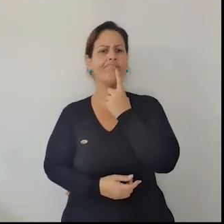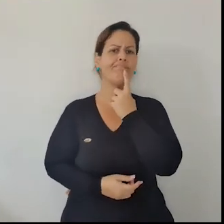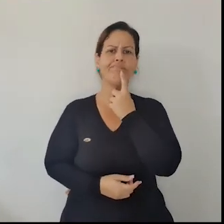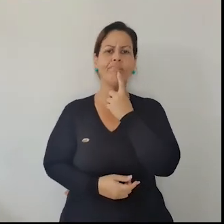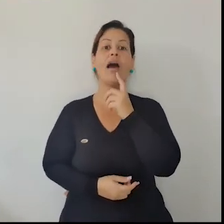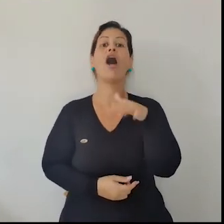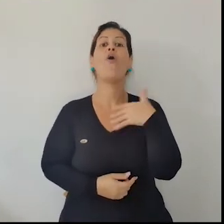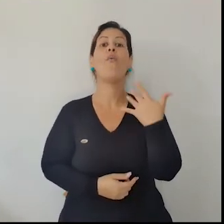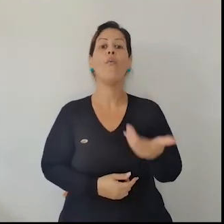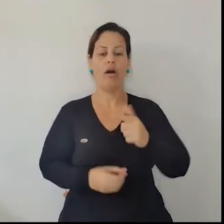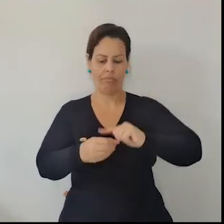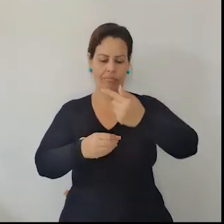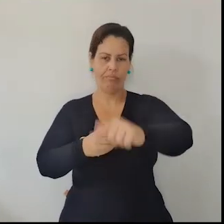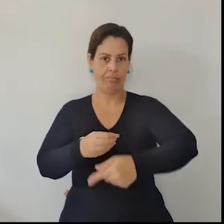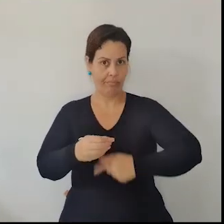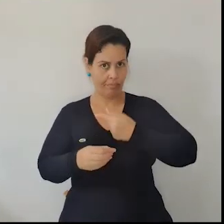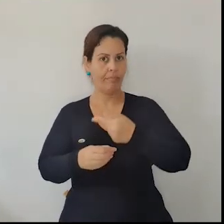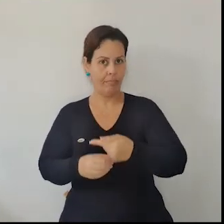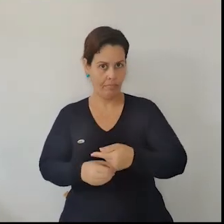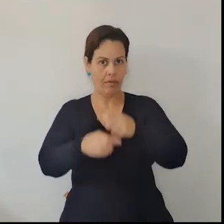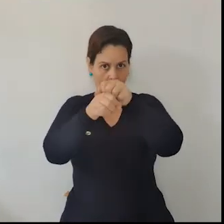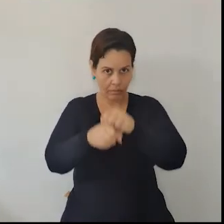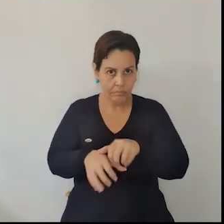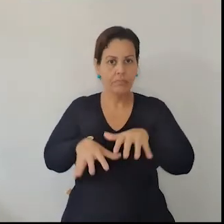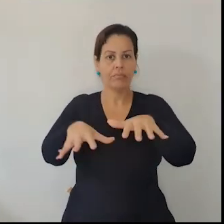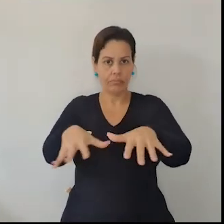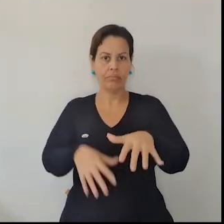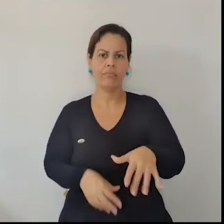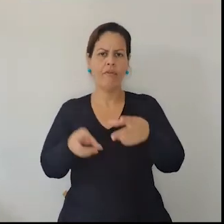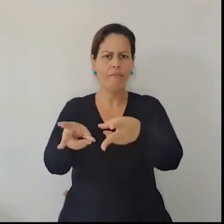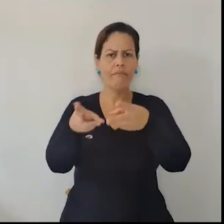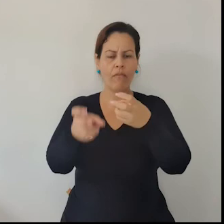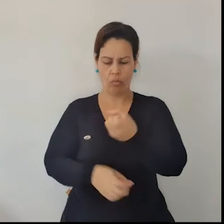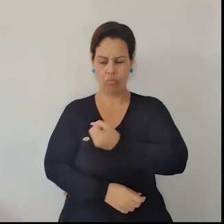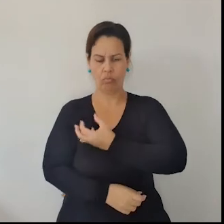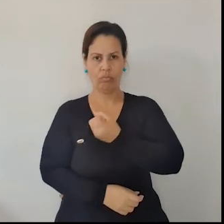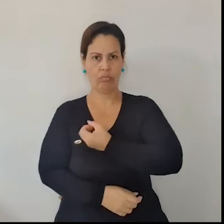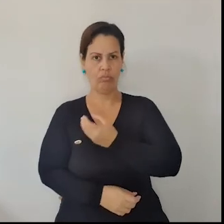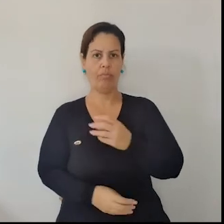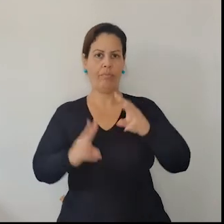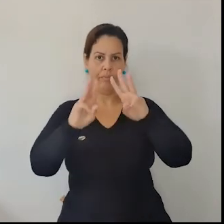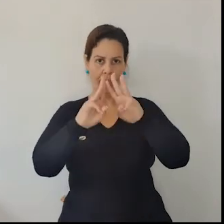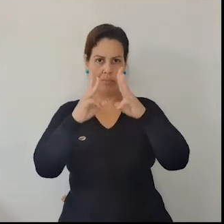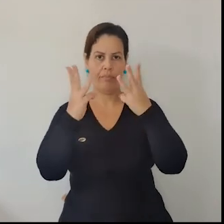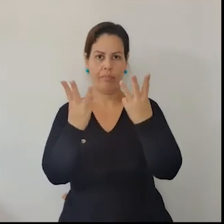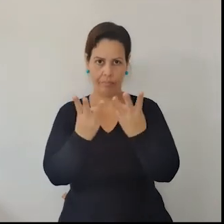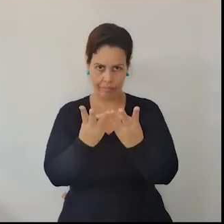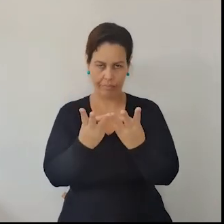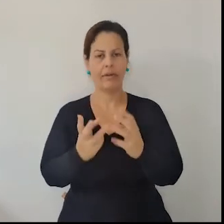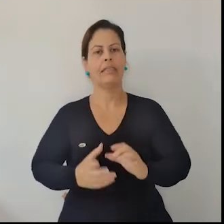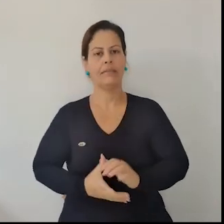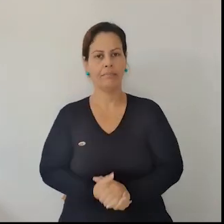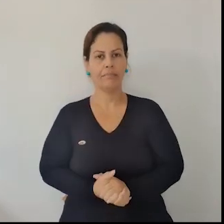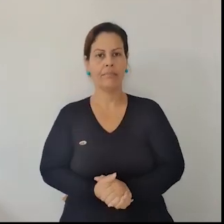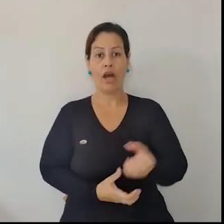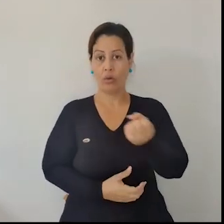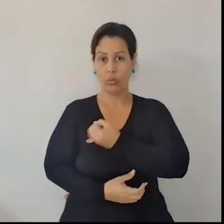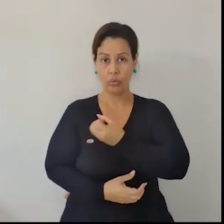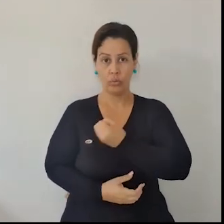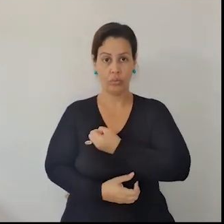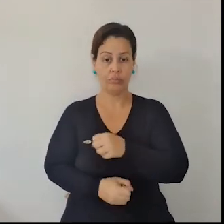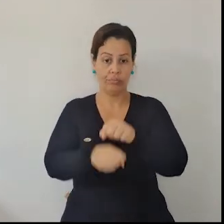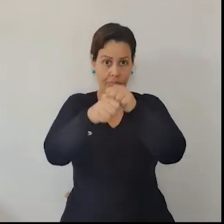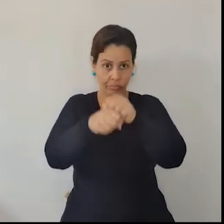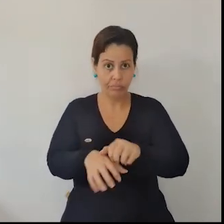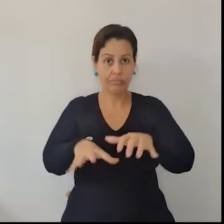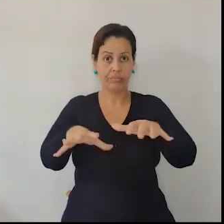da distribuição eletrônica e vamos estudar mais o diagrama de Linus Pauling. Então, por agora, vamos retornar aqui.